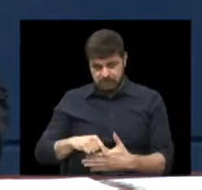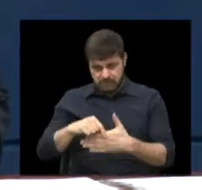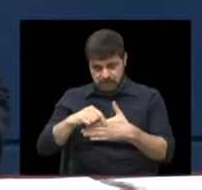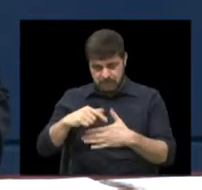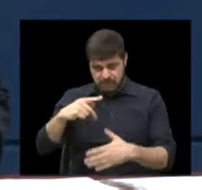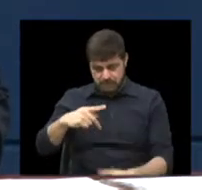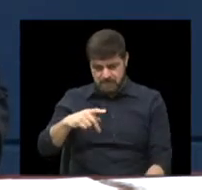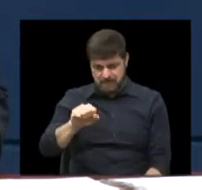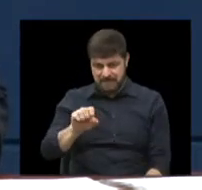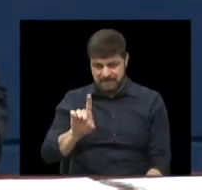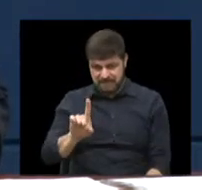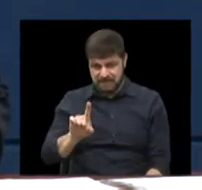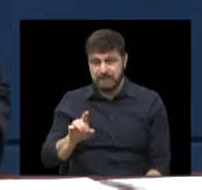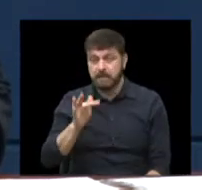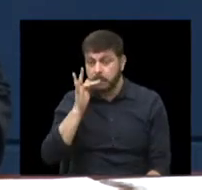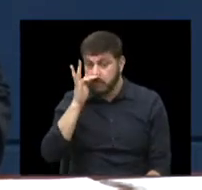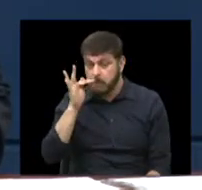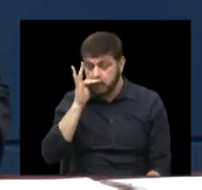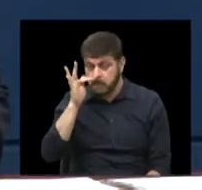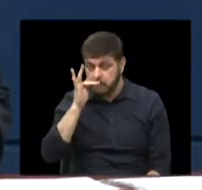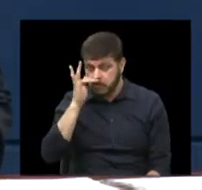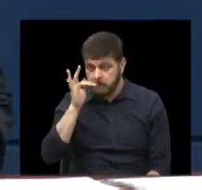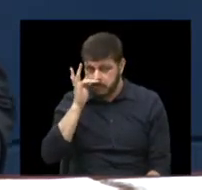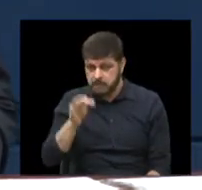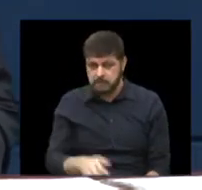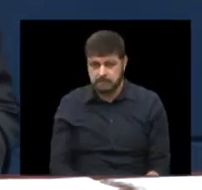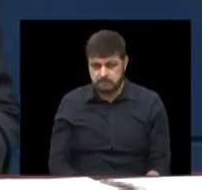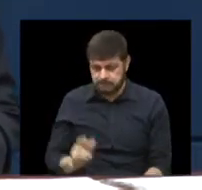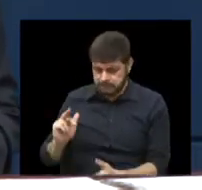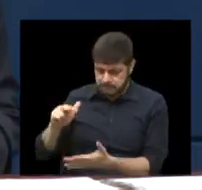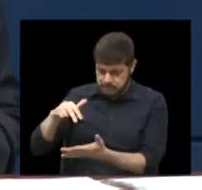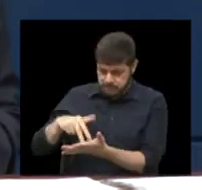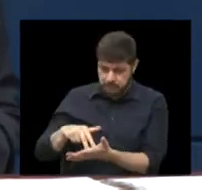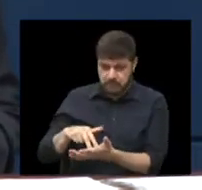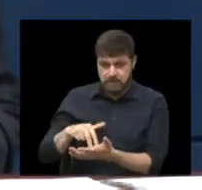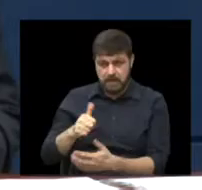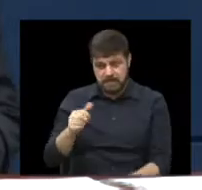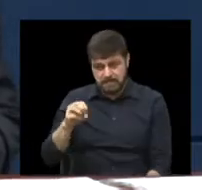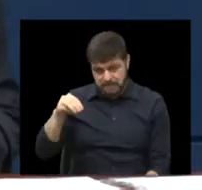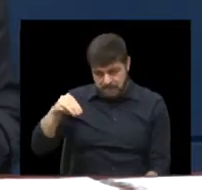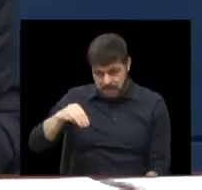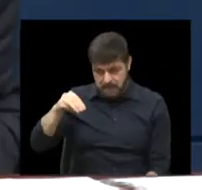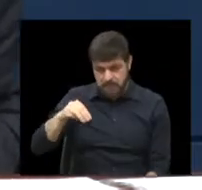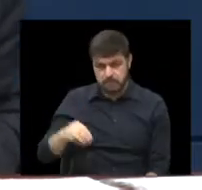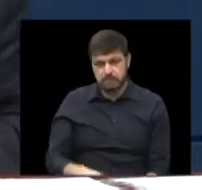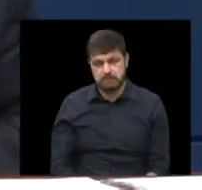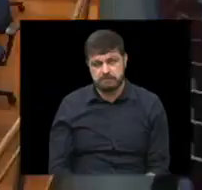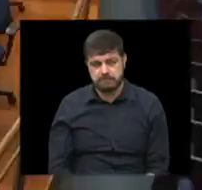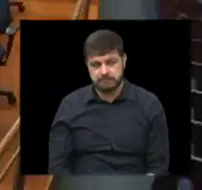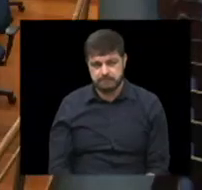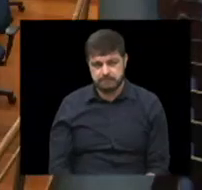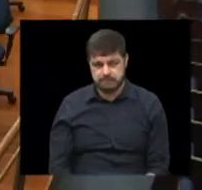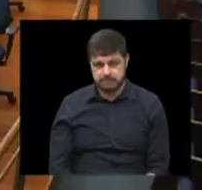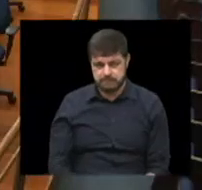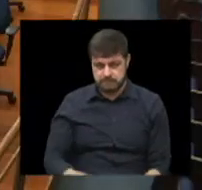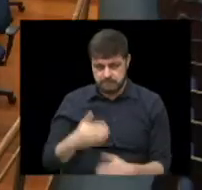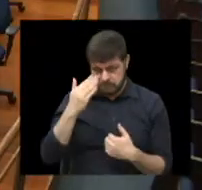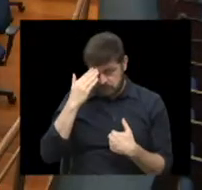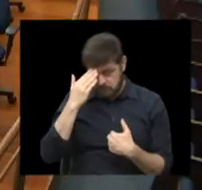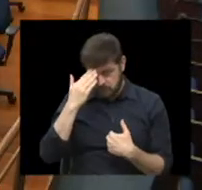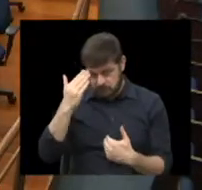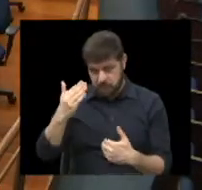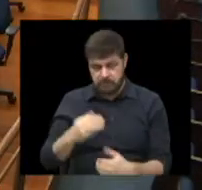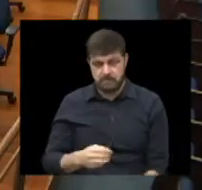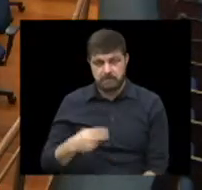vereador Antônio Flores. Vossa Excelência, vereador, tem até 10 minutos pela liderança do seu partido. Obrigado, presidente,